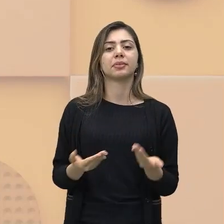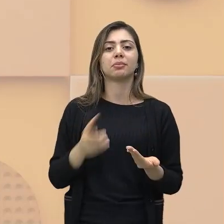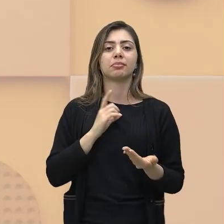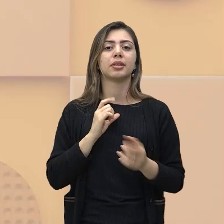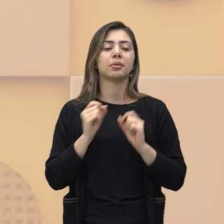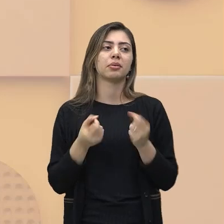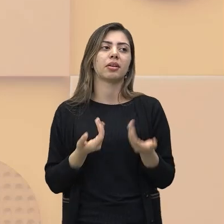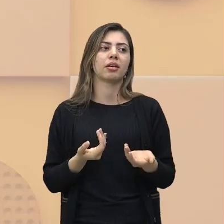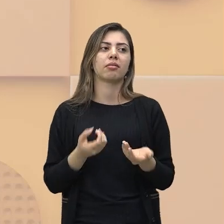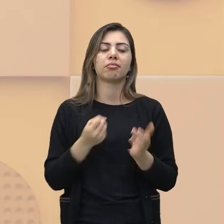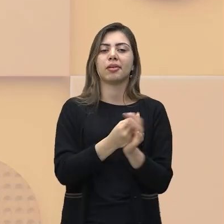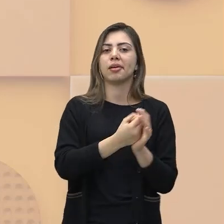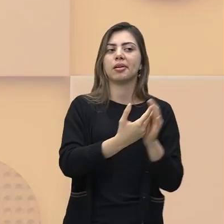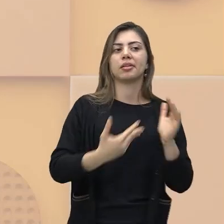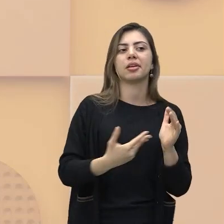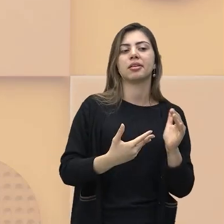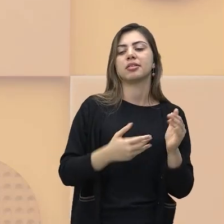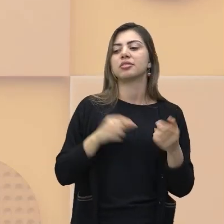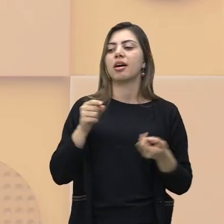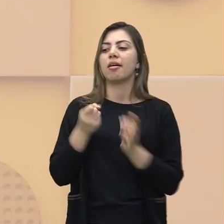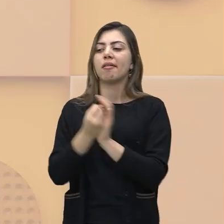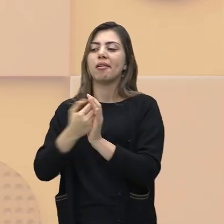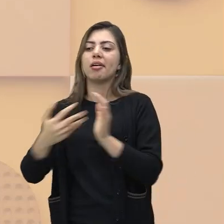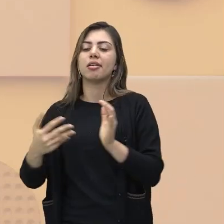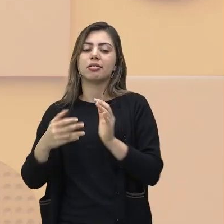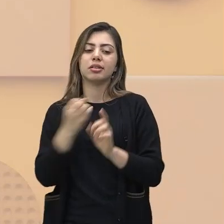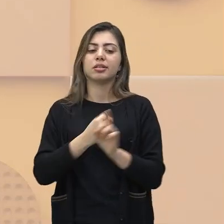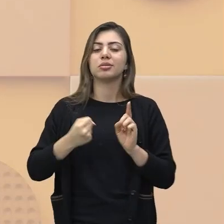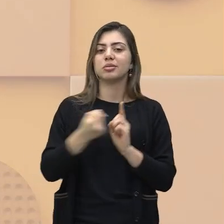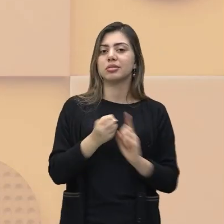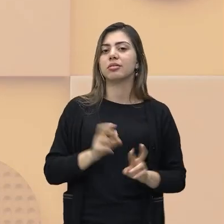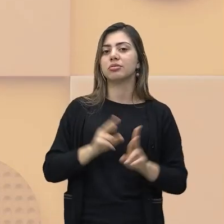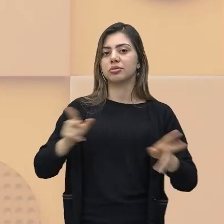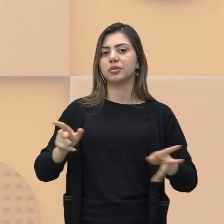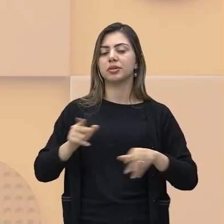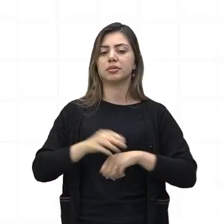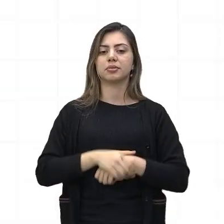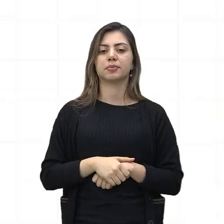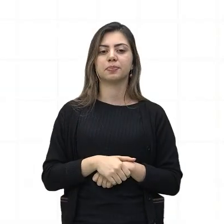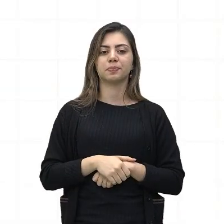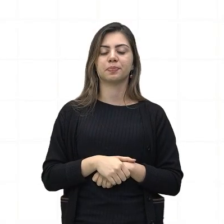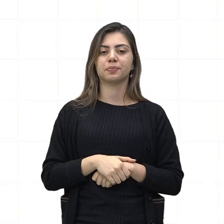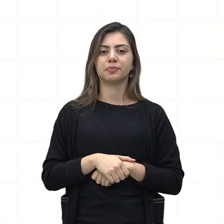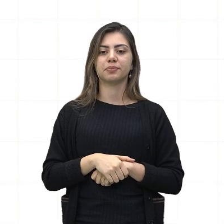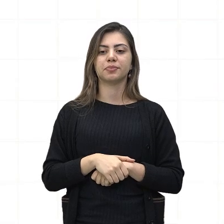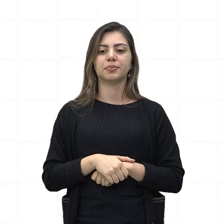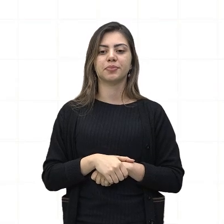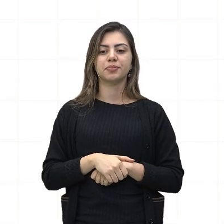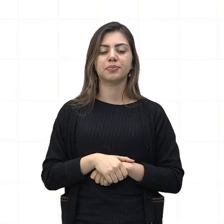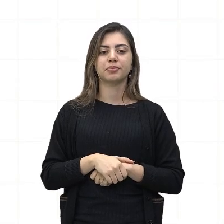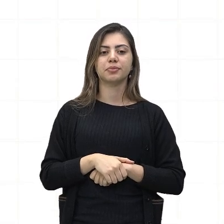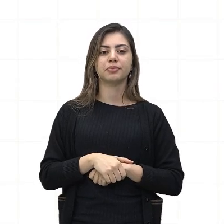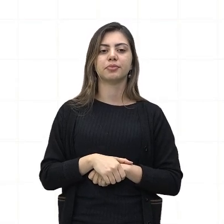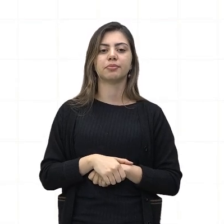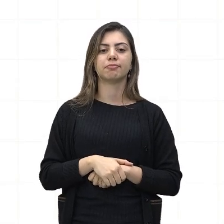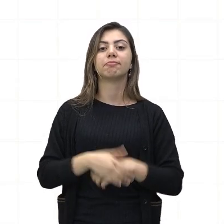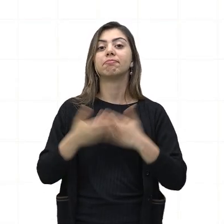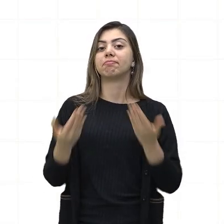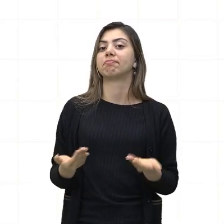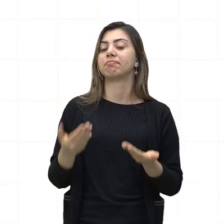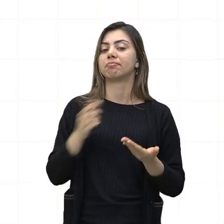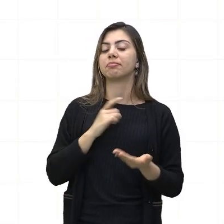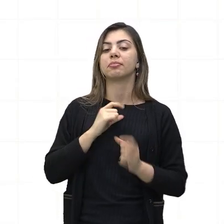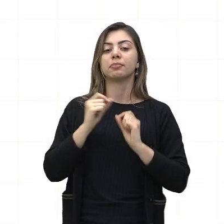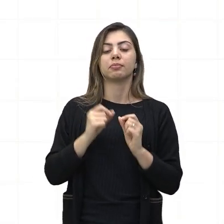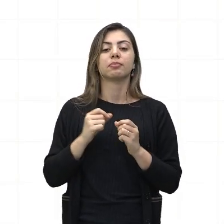ou Y, características X ou Y sociais como civilização, ok? Continuando. A iniciativa